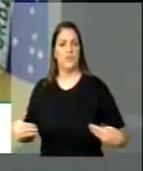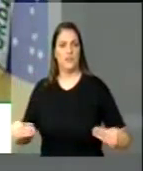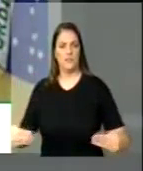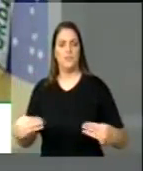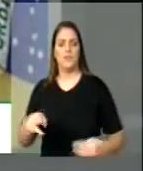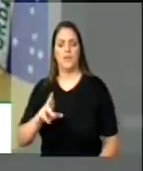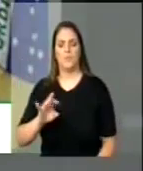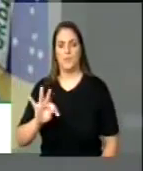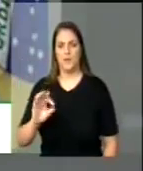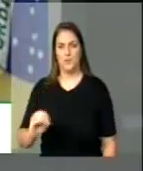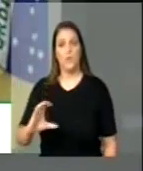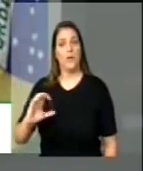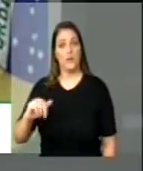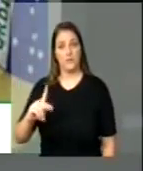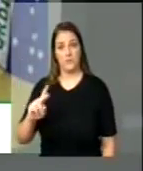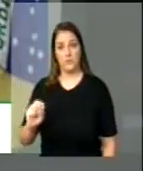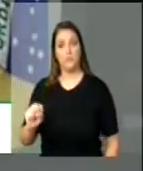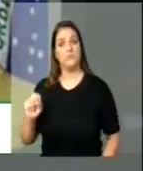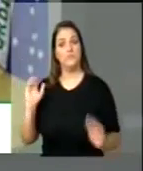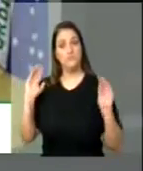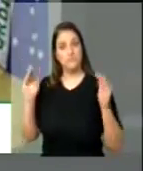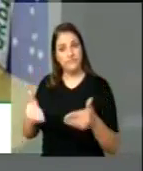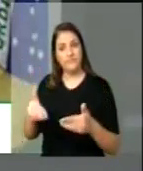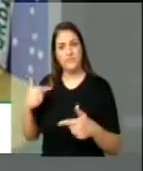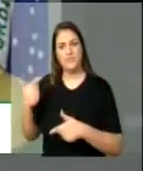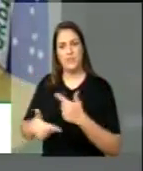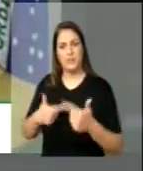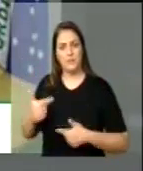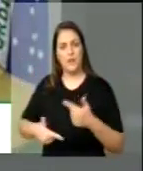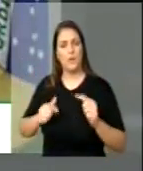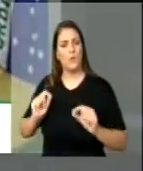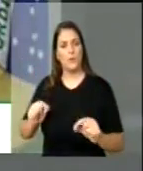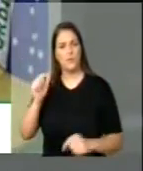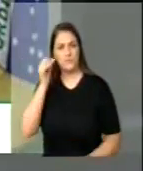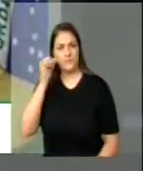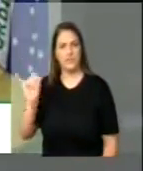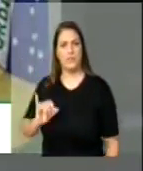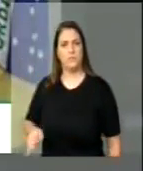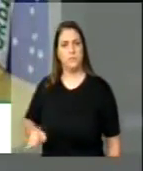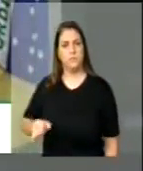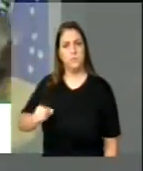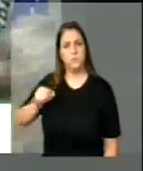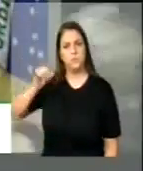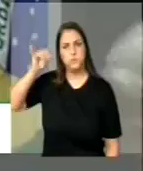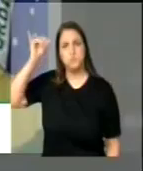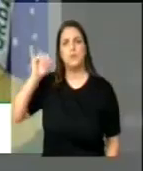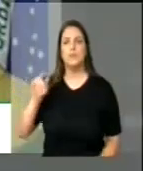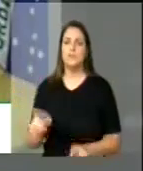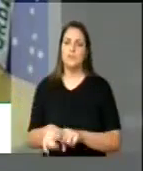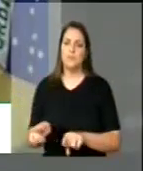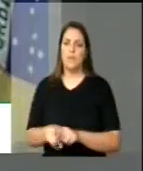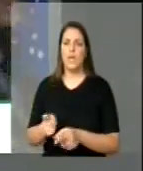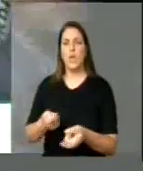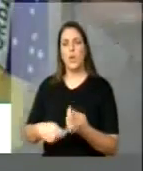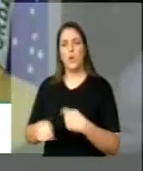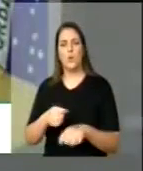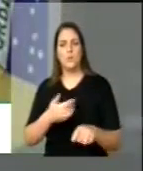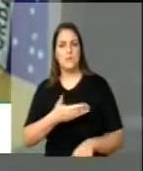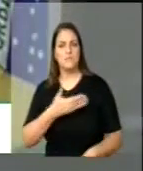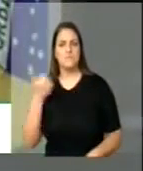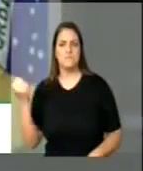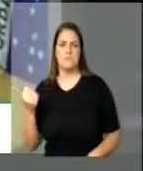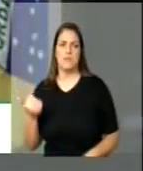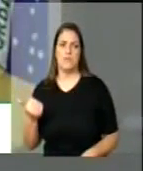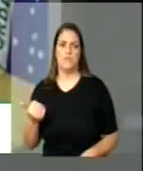Campos dedicou-se à enorme tarefa de controlar a inflação e de modernizar a economia e o Estado